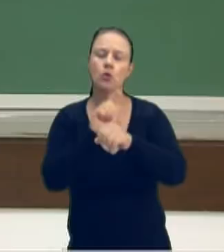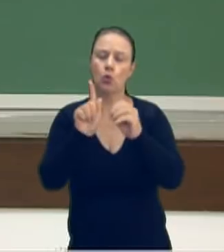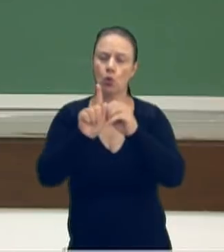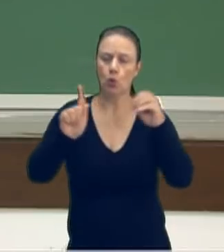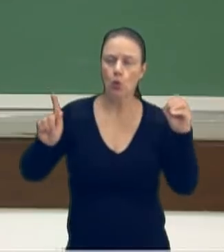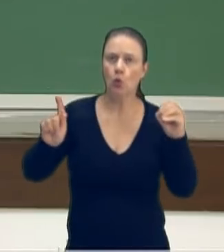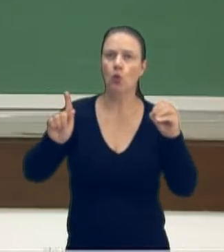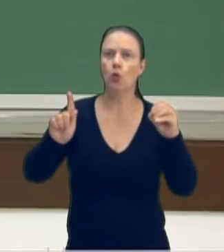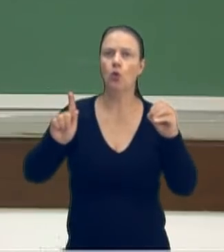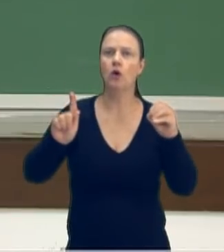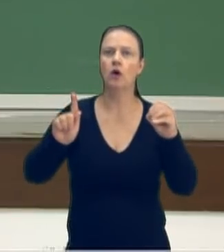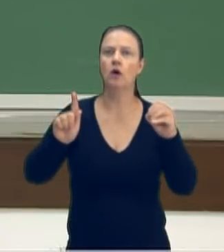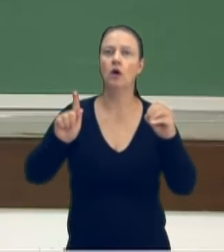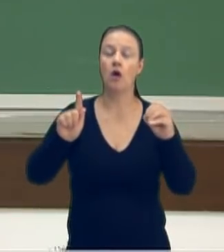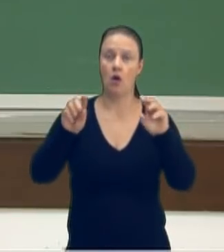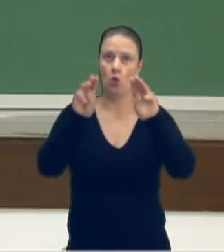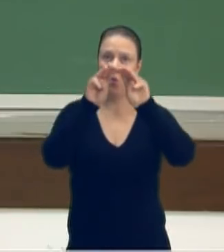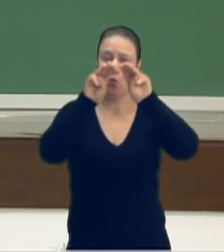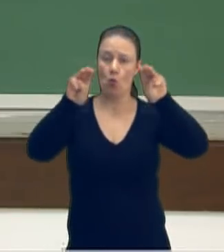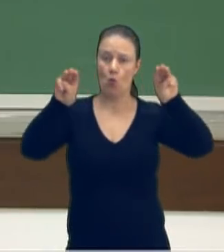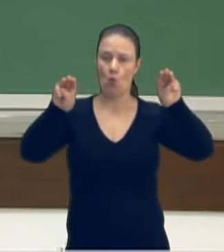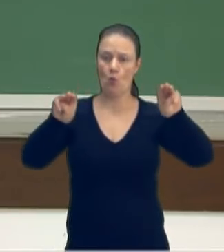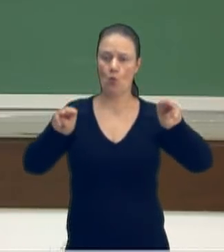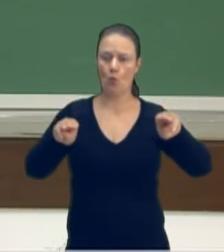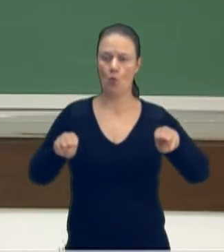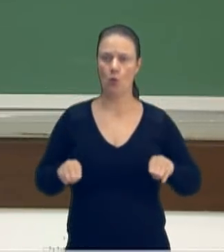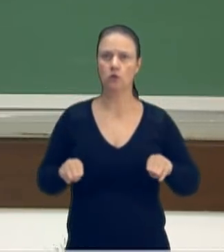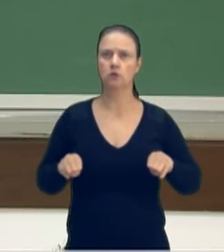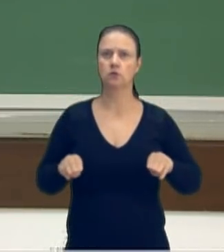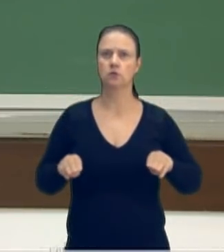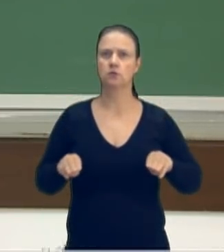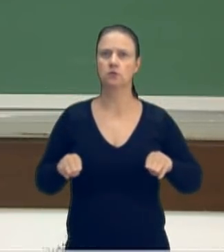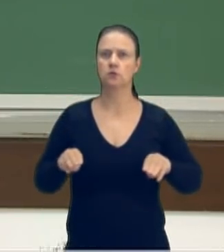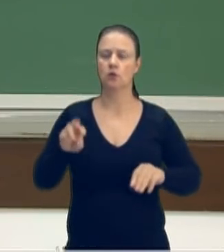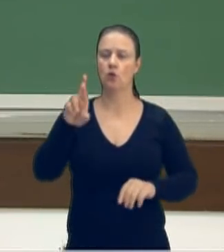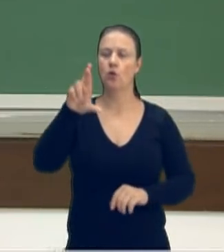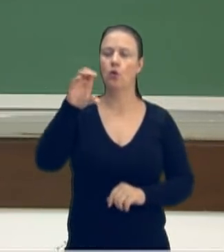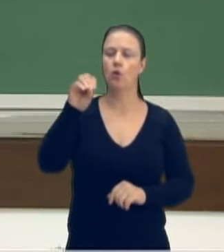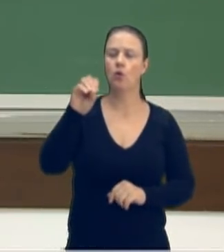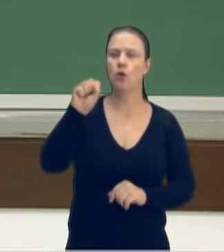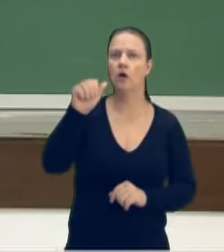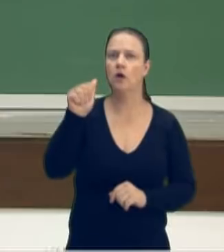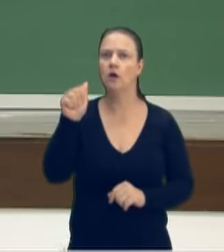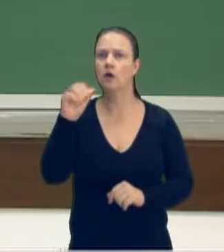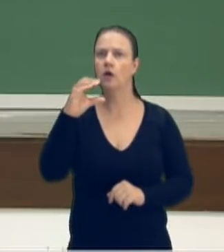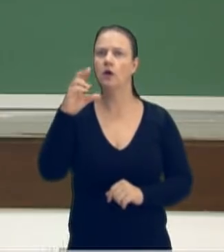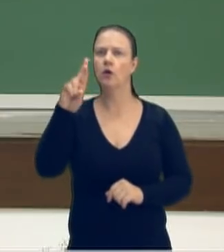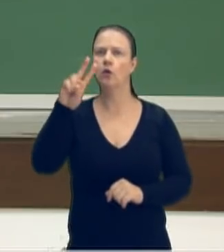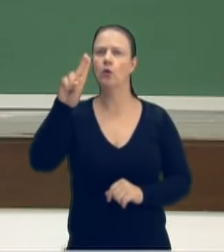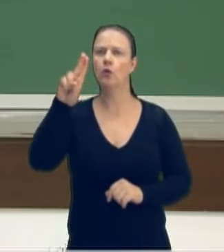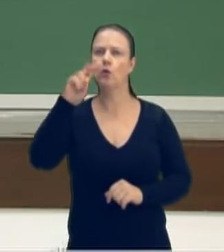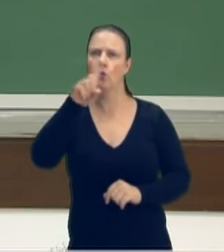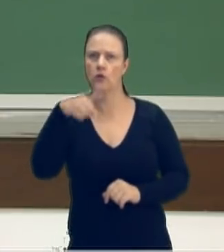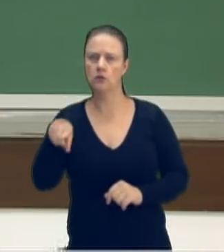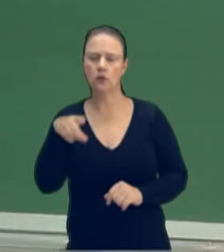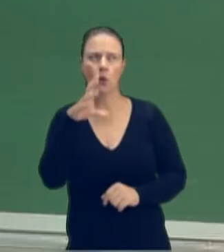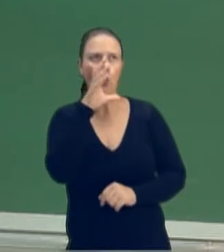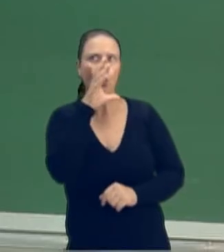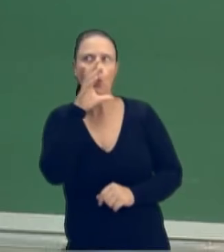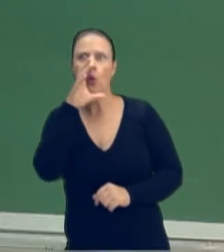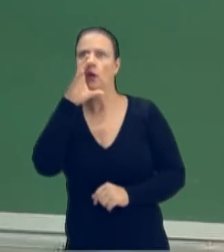Museu Egípcio Rosa Cruz. Vocês terem uma ideia do tamanho do acervo, uma coisa impressionante. É um museu egípcio que fica no